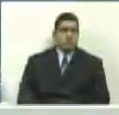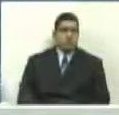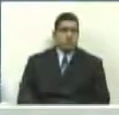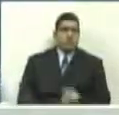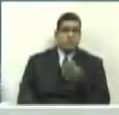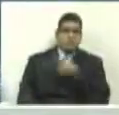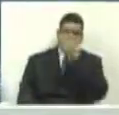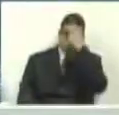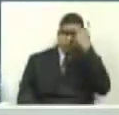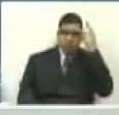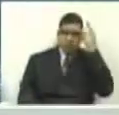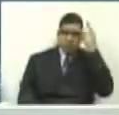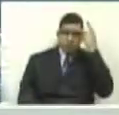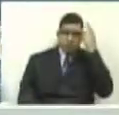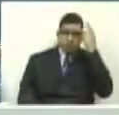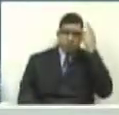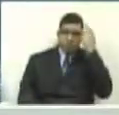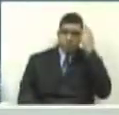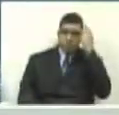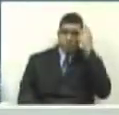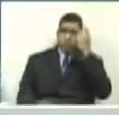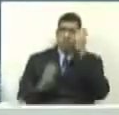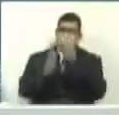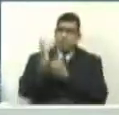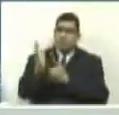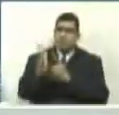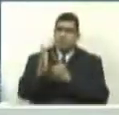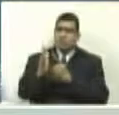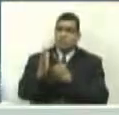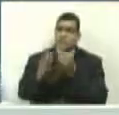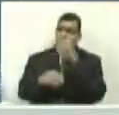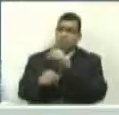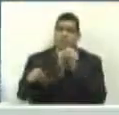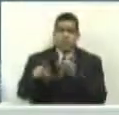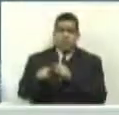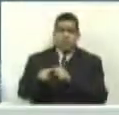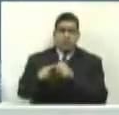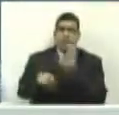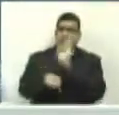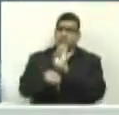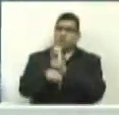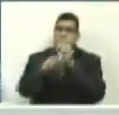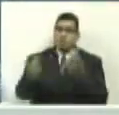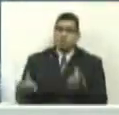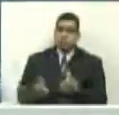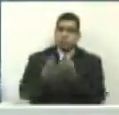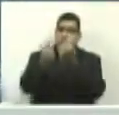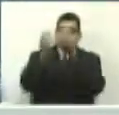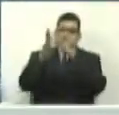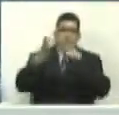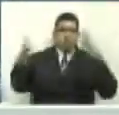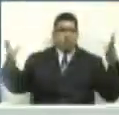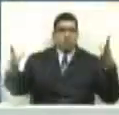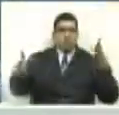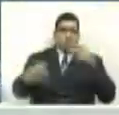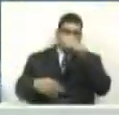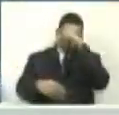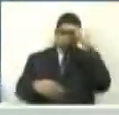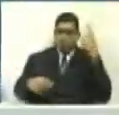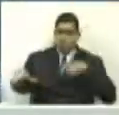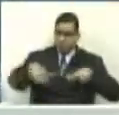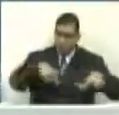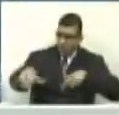Essas pessoas têm uma dívida com esse Estado. O Estado enriqueceu muito, fruto do suor do